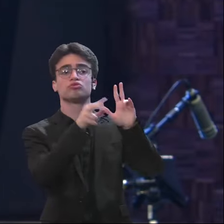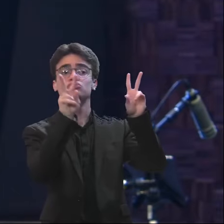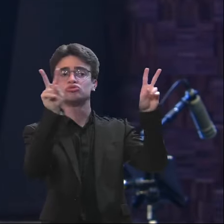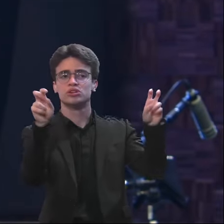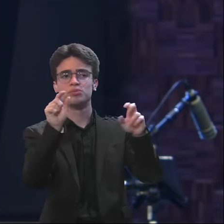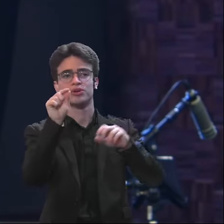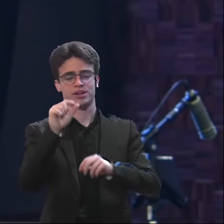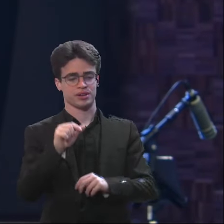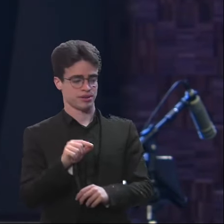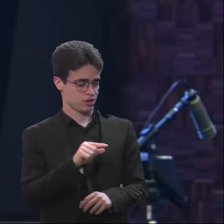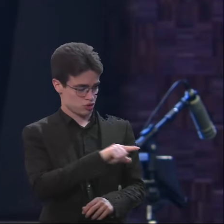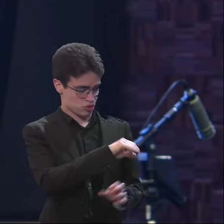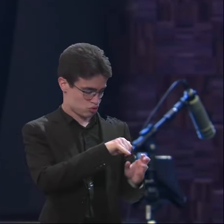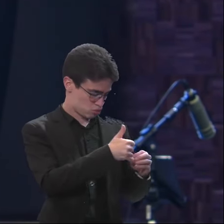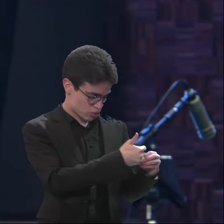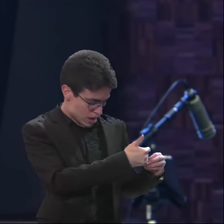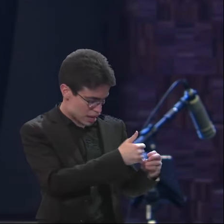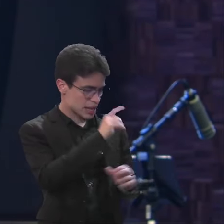a Josué.